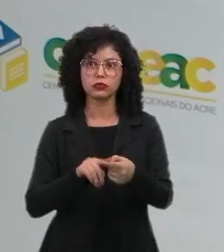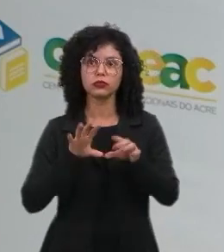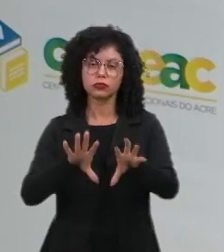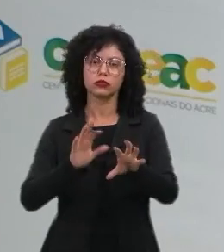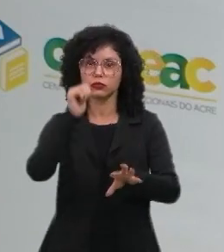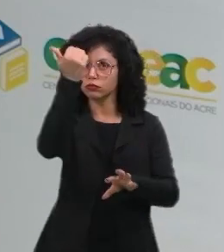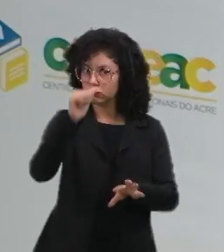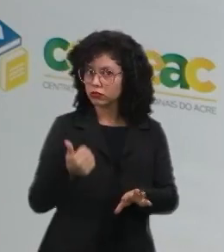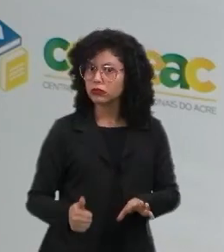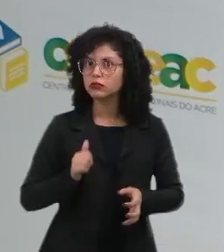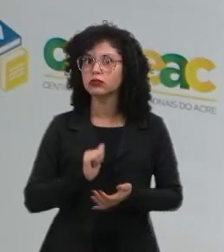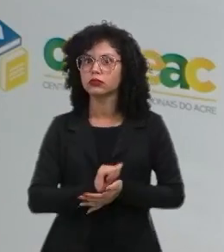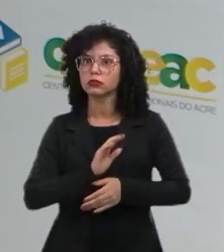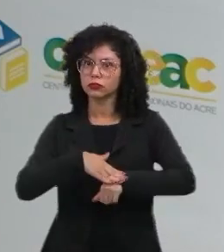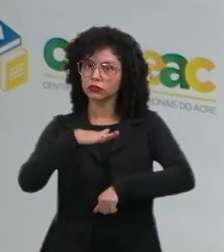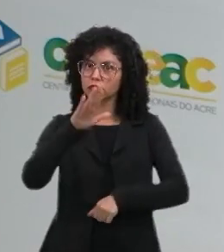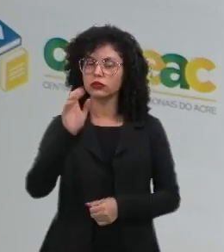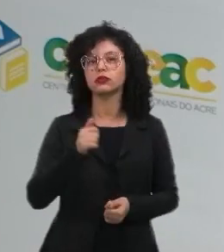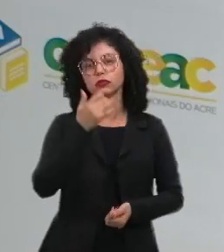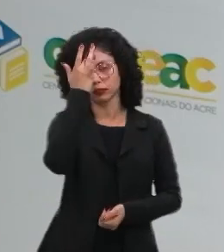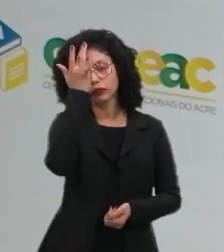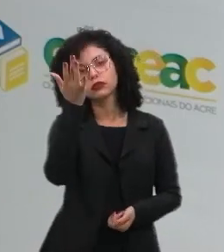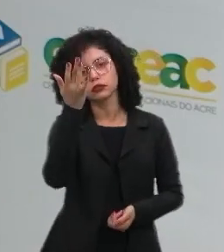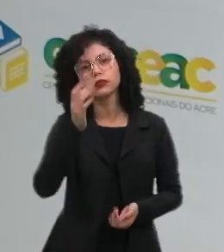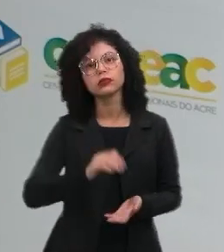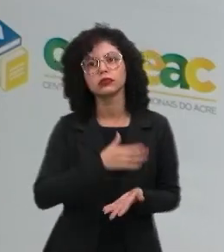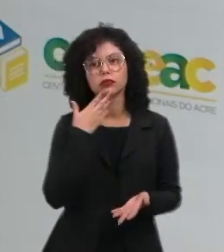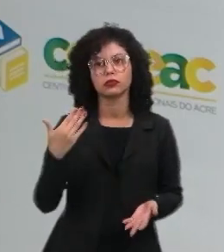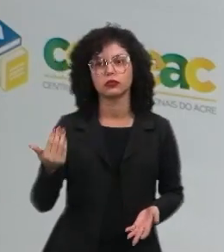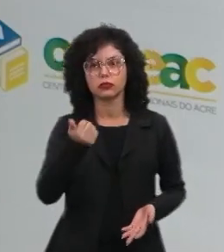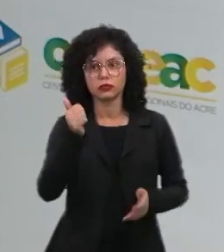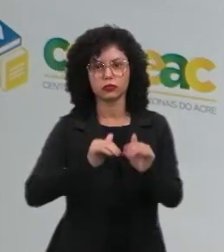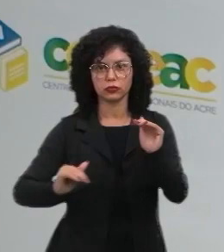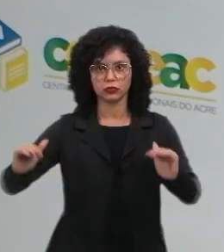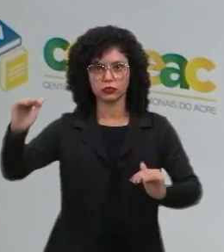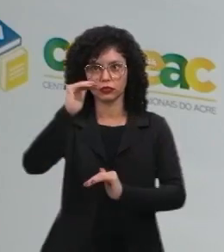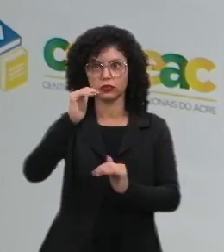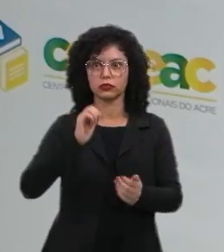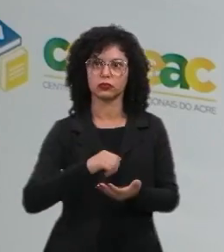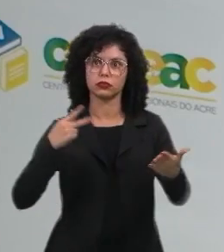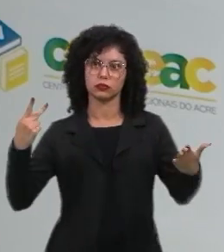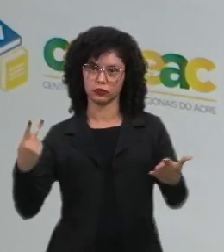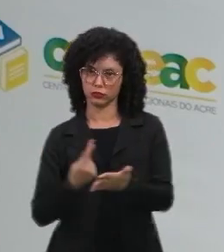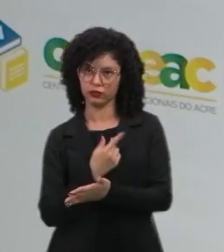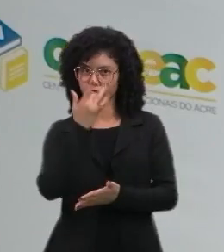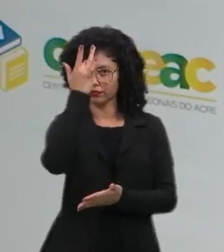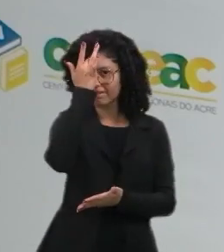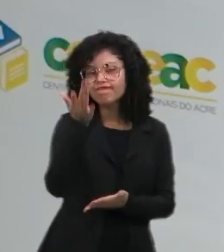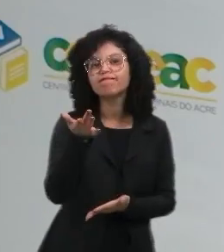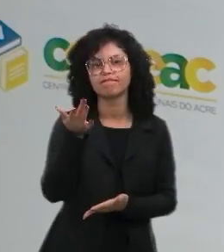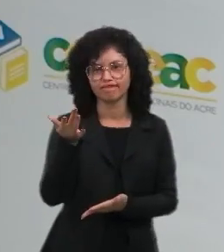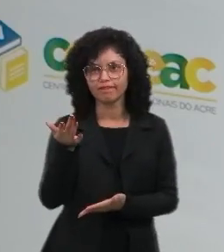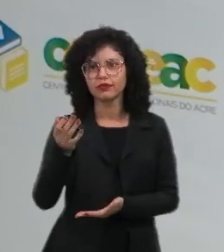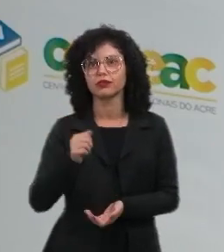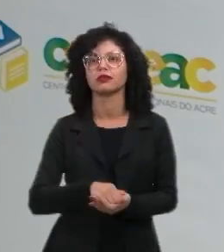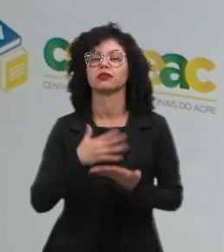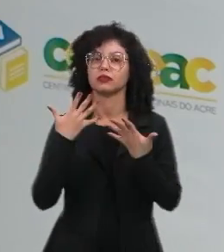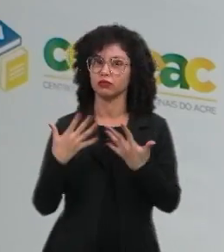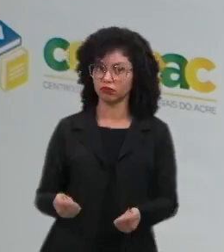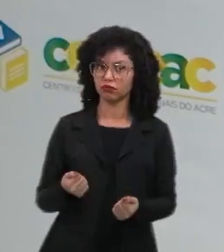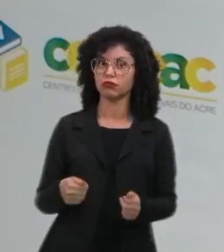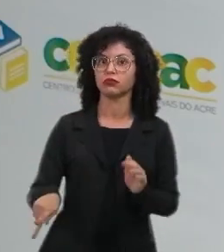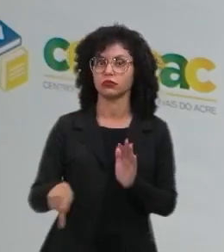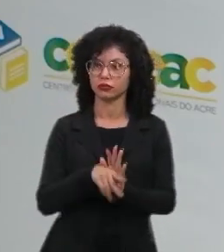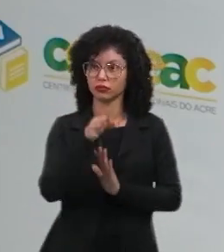avalia, tá? Quanto mais você acerta as fáceis, mais sua nota tende a subir. Se você erra uma questão fácil e acerta a